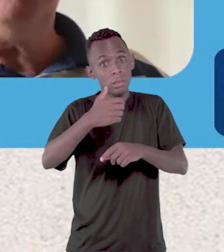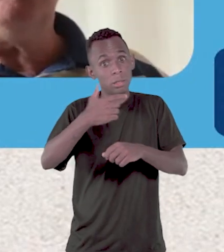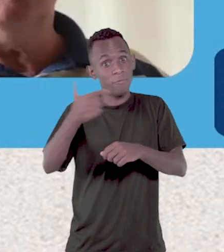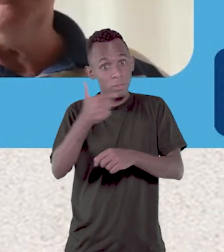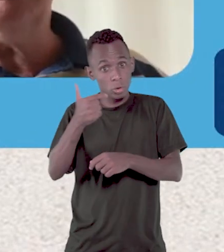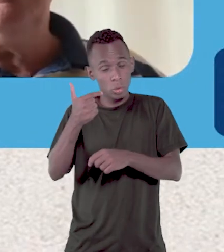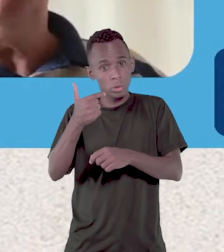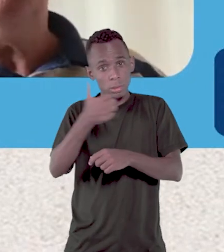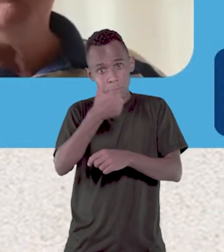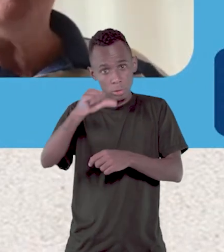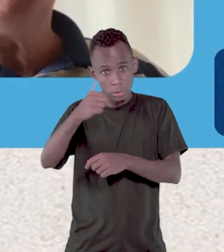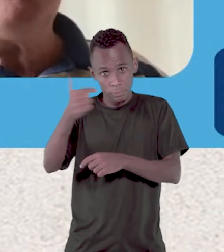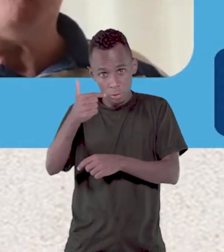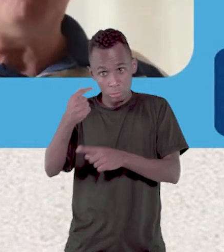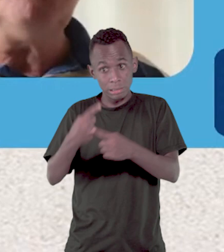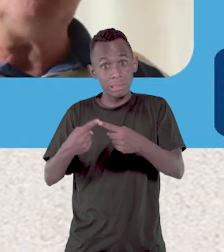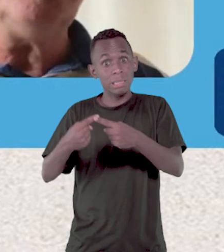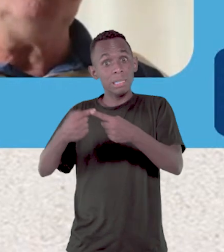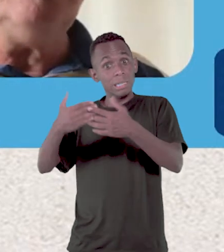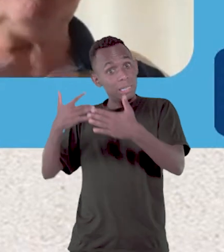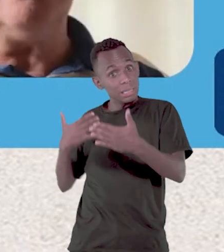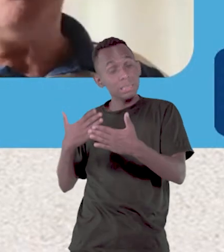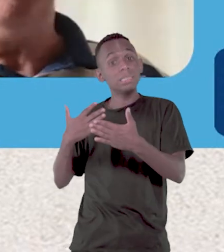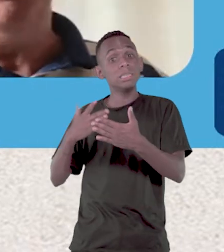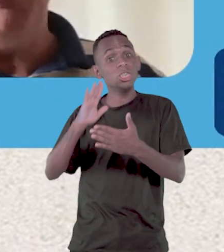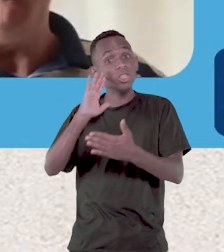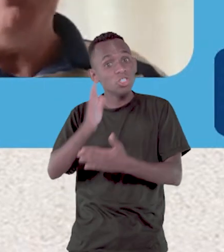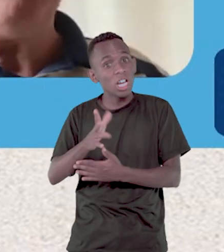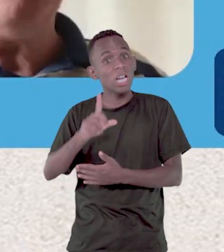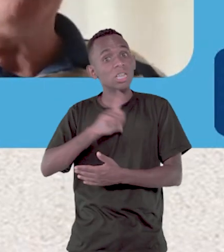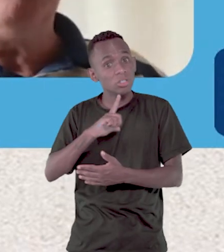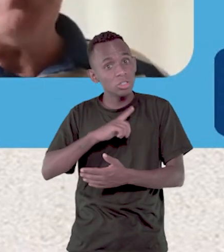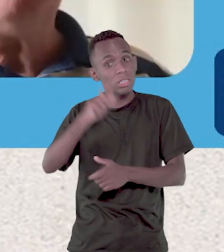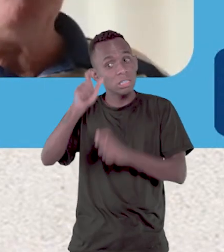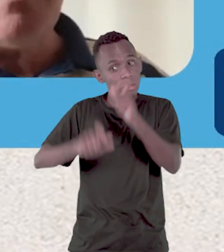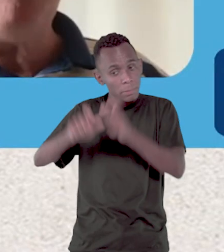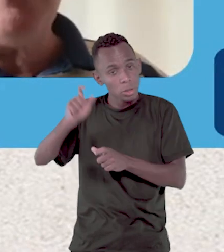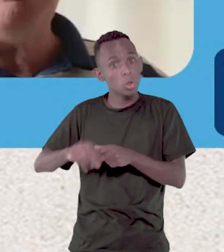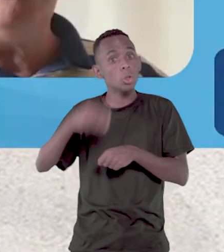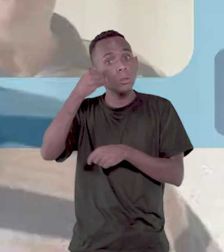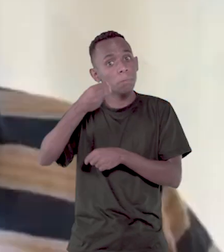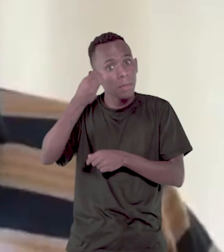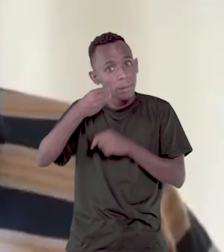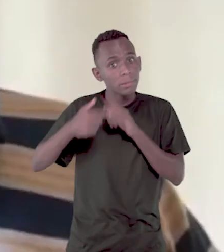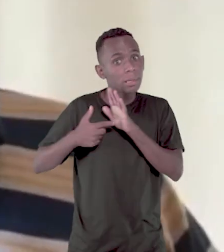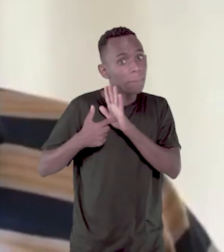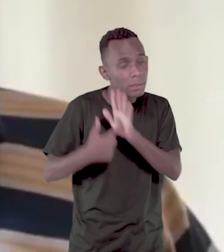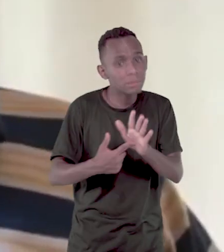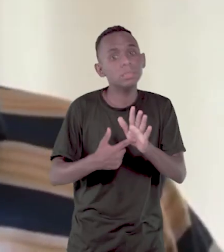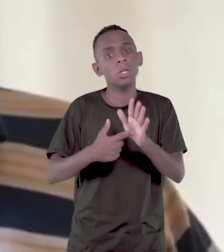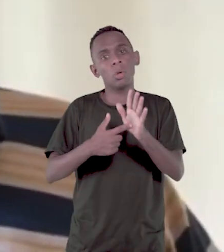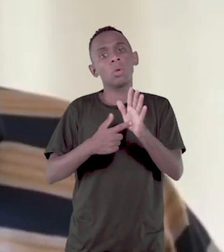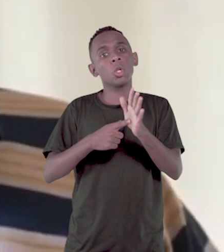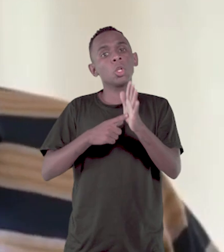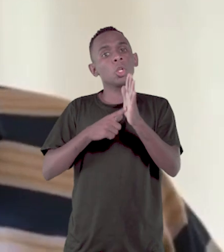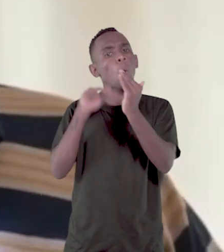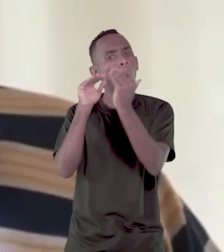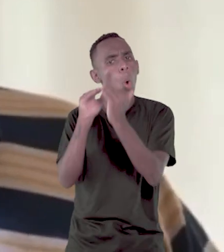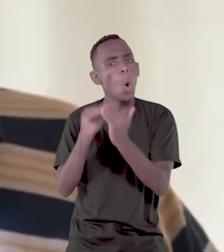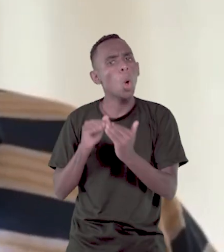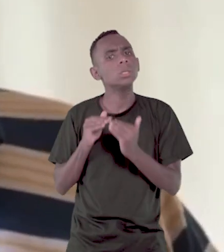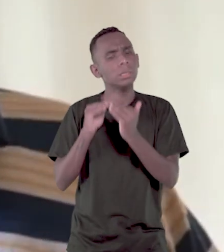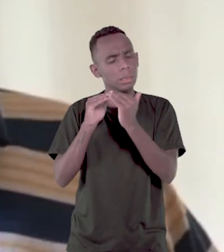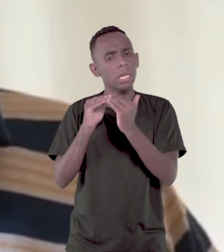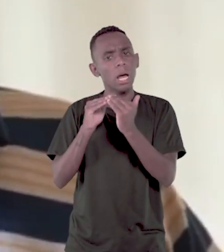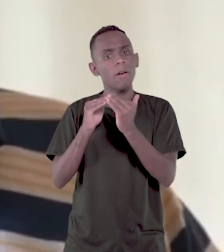de 1922, mesmo alguns modernistas paulistas já estavam fazendo experiências, né, que